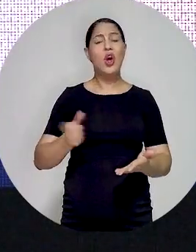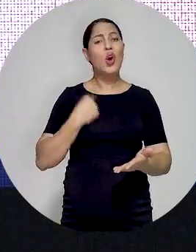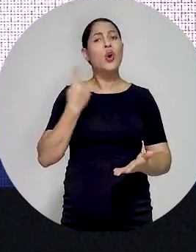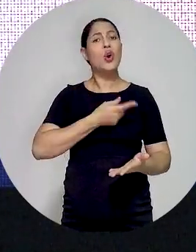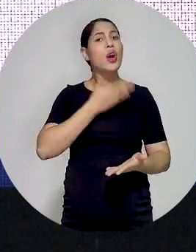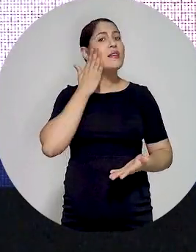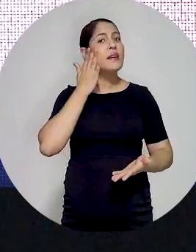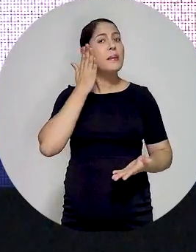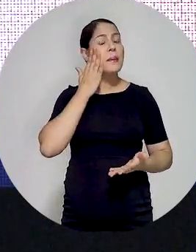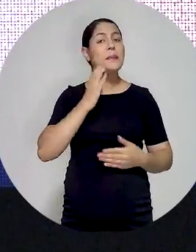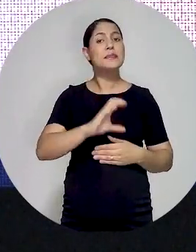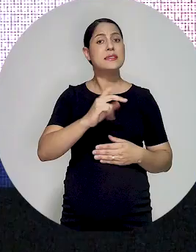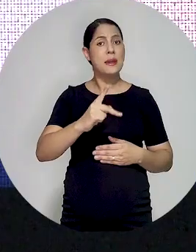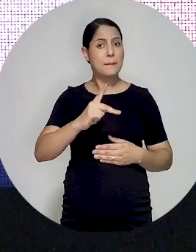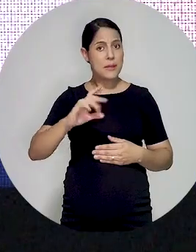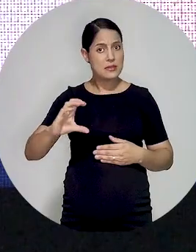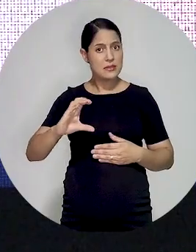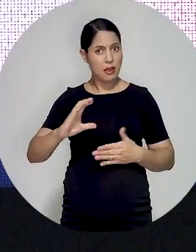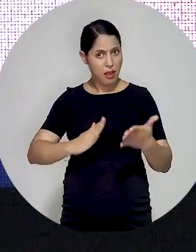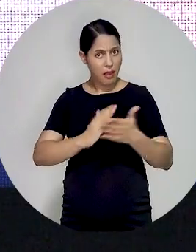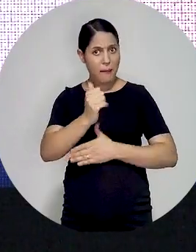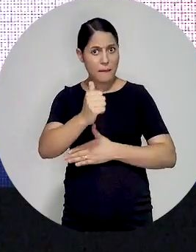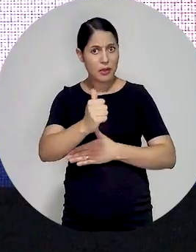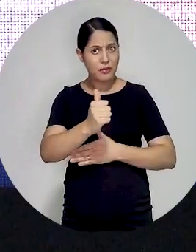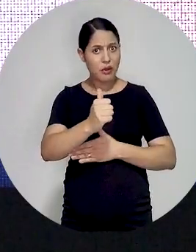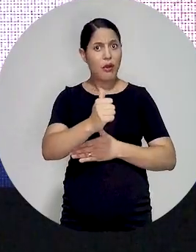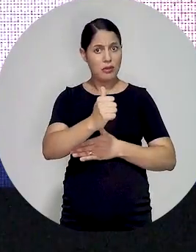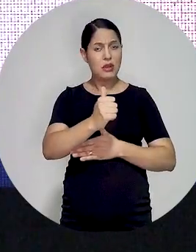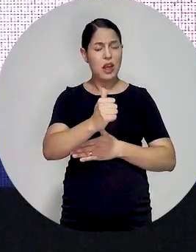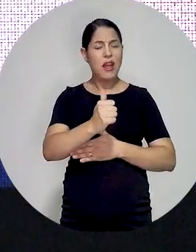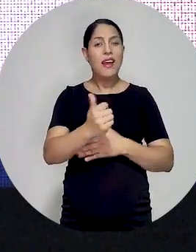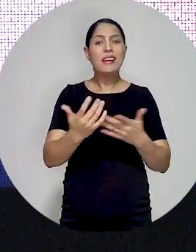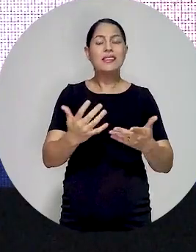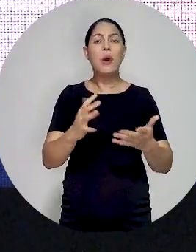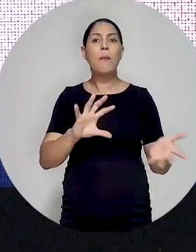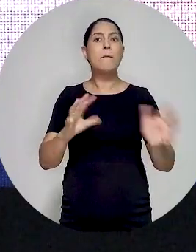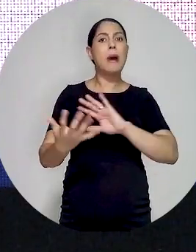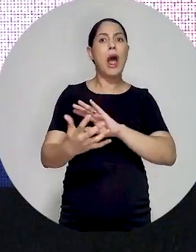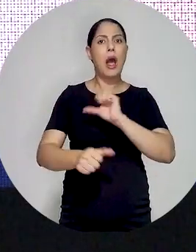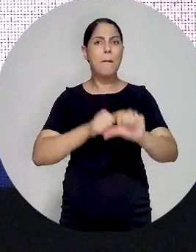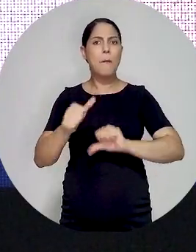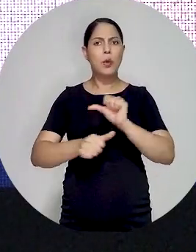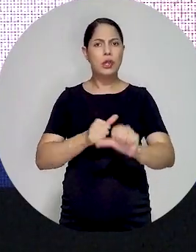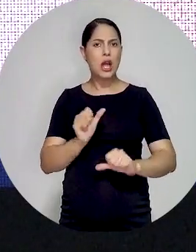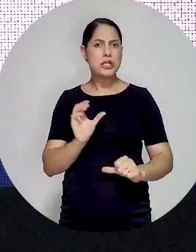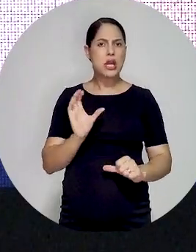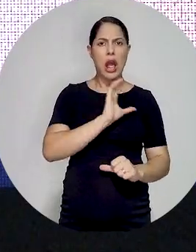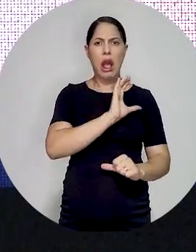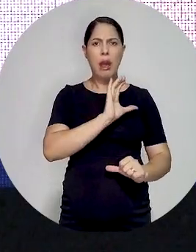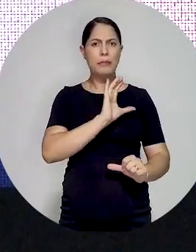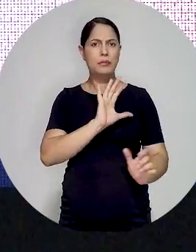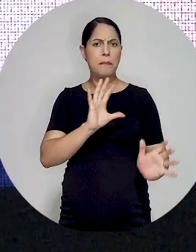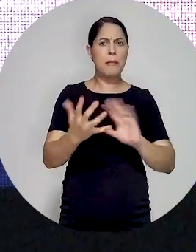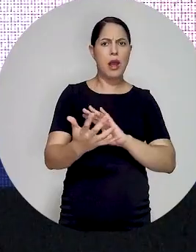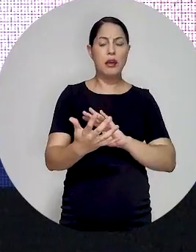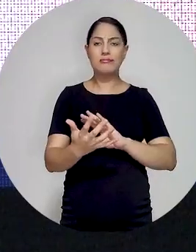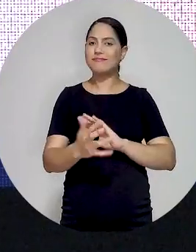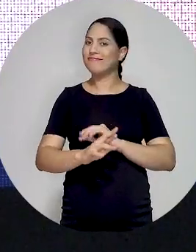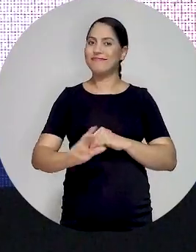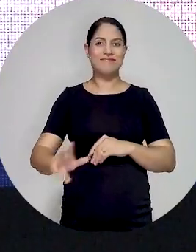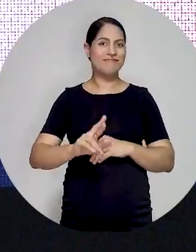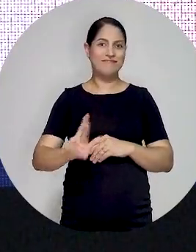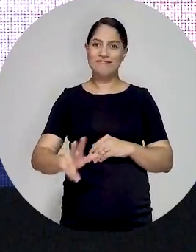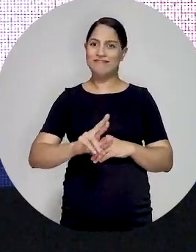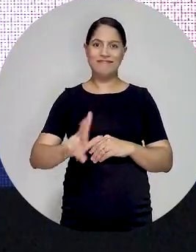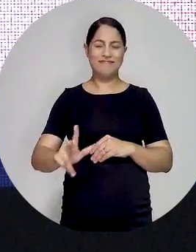desta realidade. Nós sabíamos, ao aprovarmos o Código de Processo Civil, que ele não seria, de uma hora para outra, a